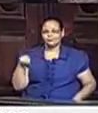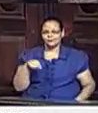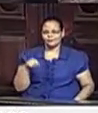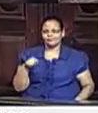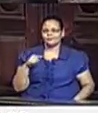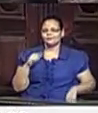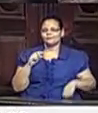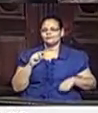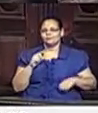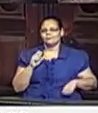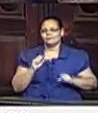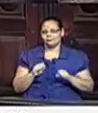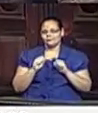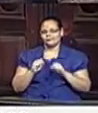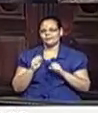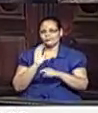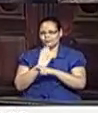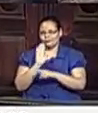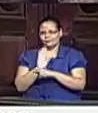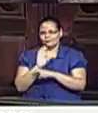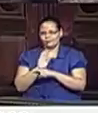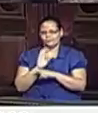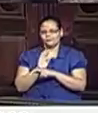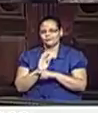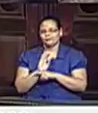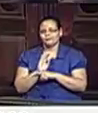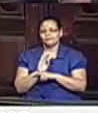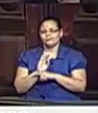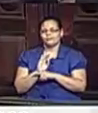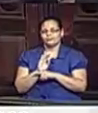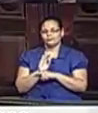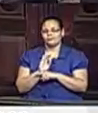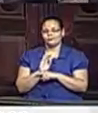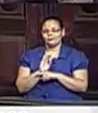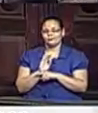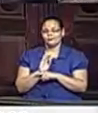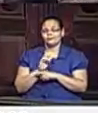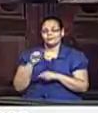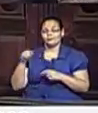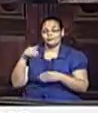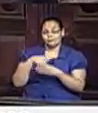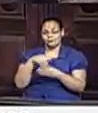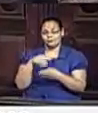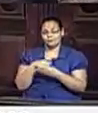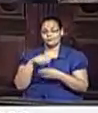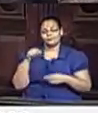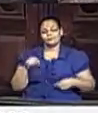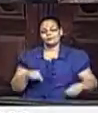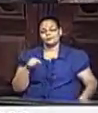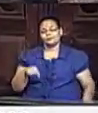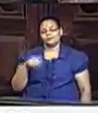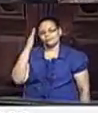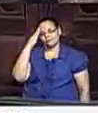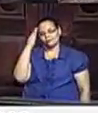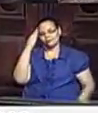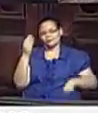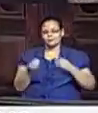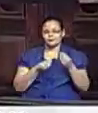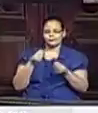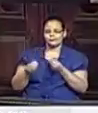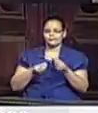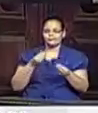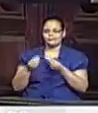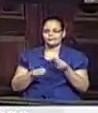dar uma grande ajuda nisso, porque elas existem há 20 anos, a gente vota aqui, sabe-se lá como,